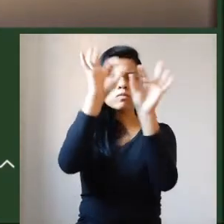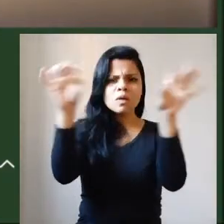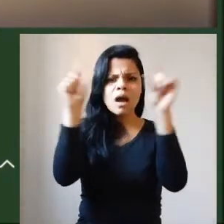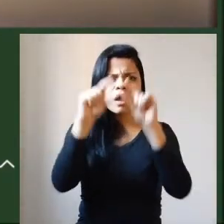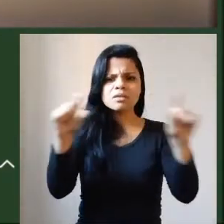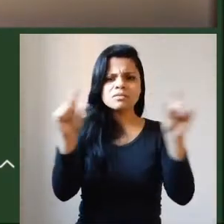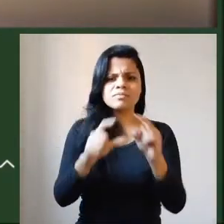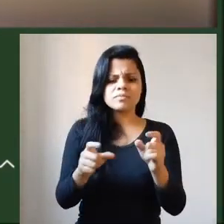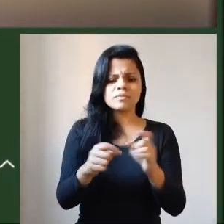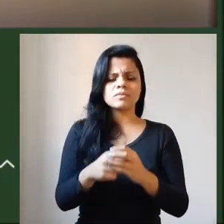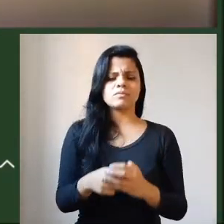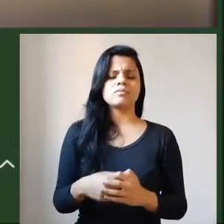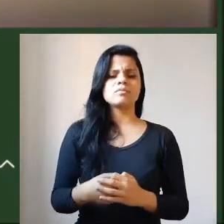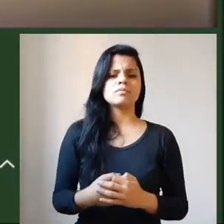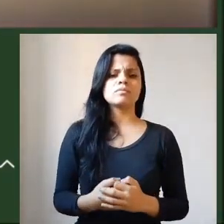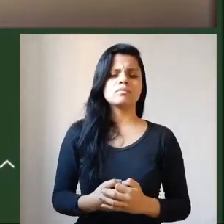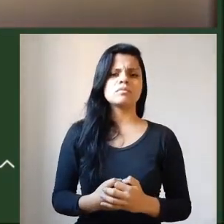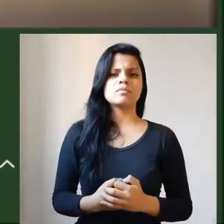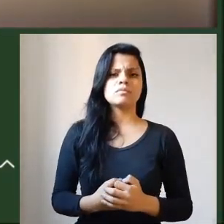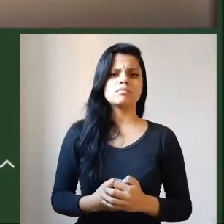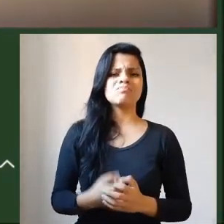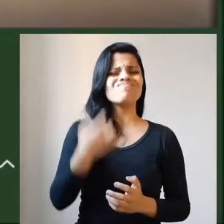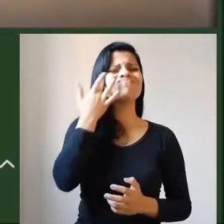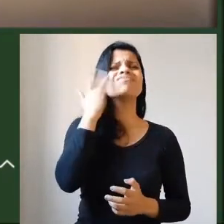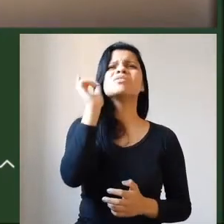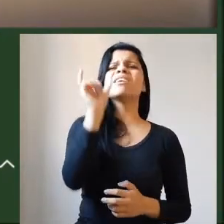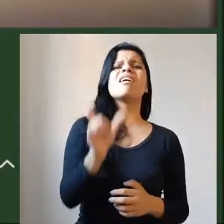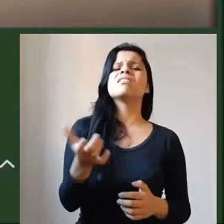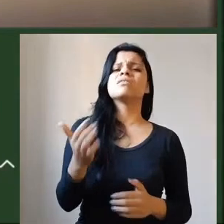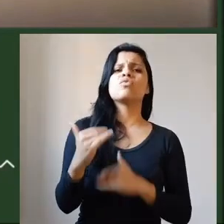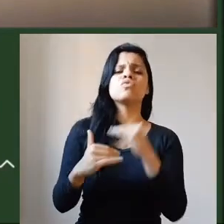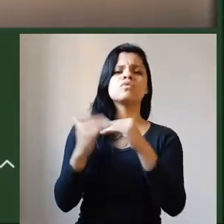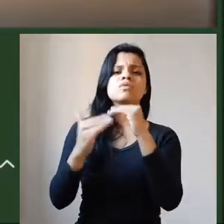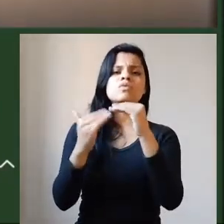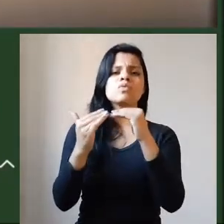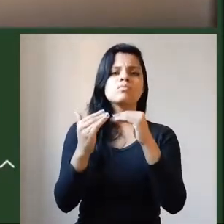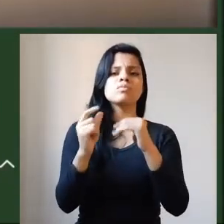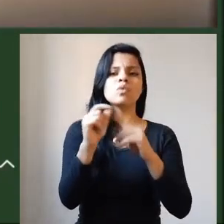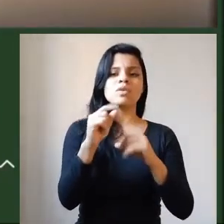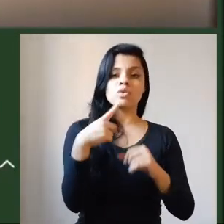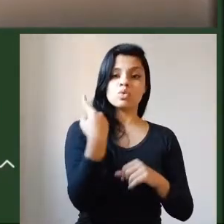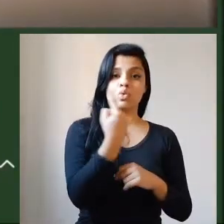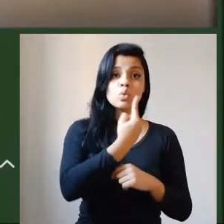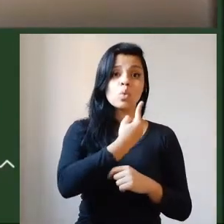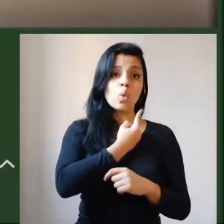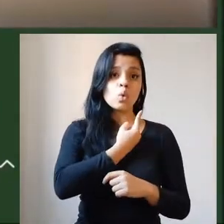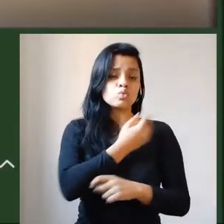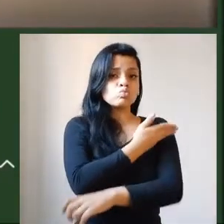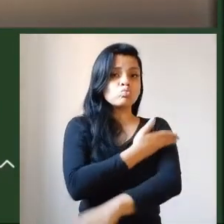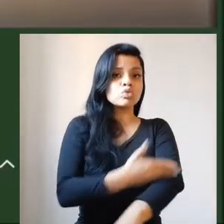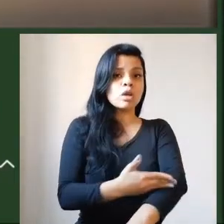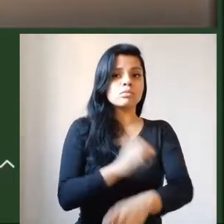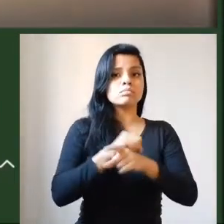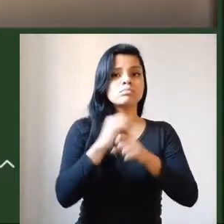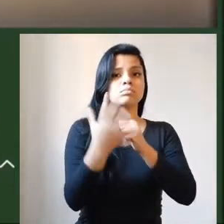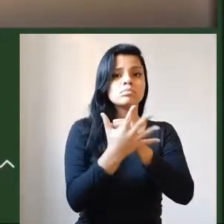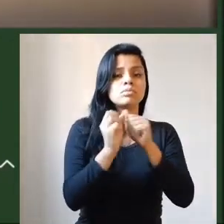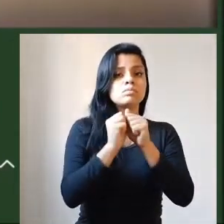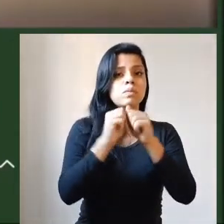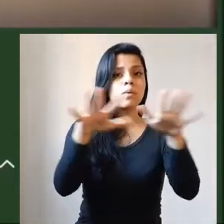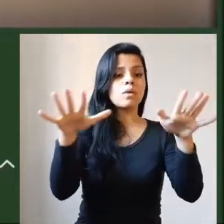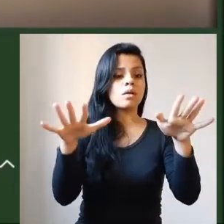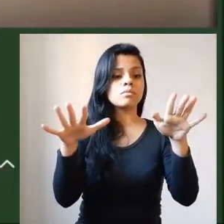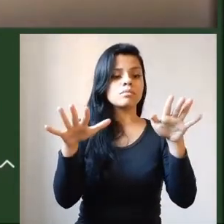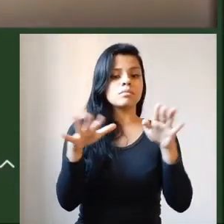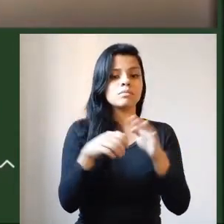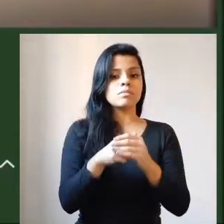do enfrentamento, de comportamento a uma pandemia. No primeiro momento a gente fica extremamente empolgado com o que está acontecendo, né, como médico para trabalhar,